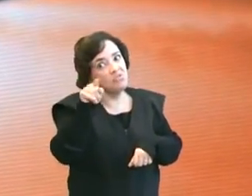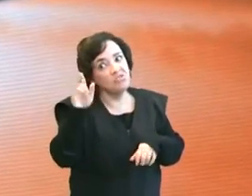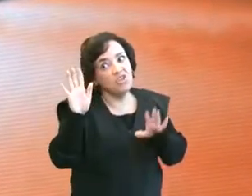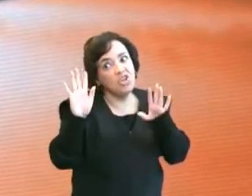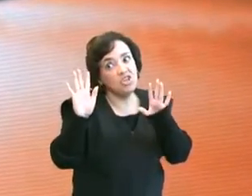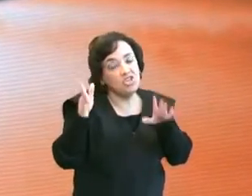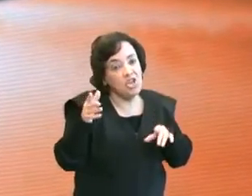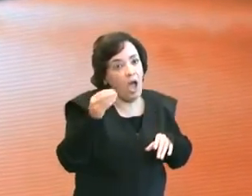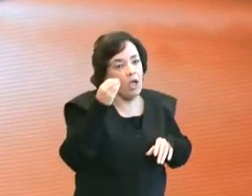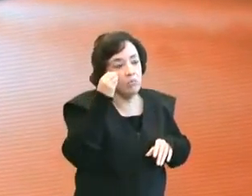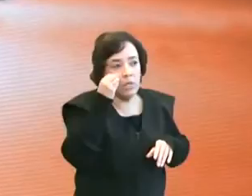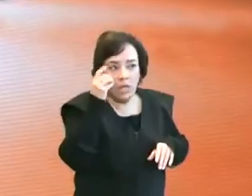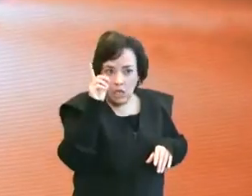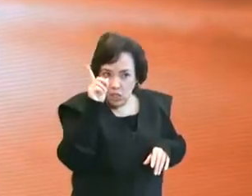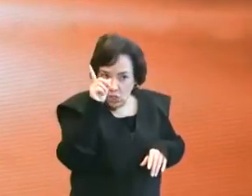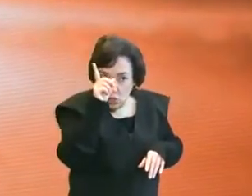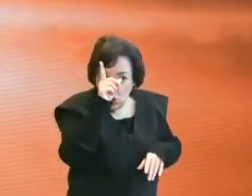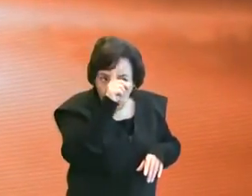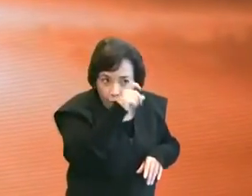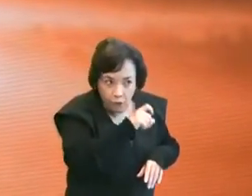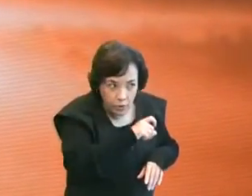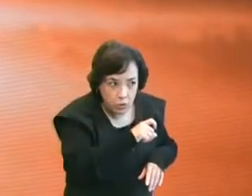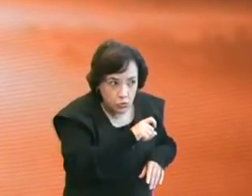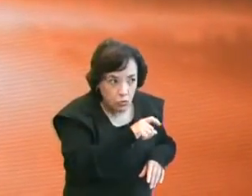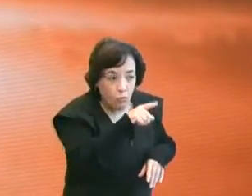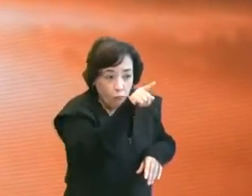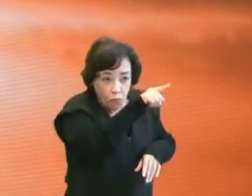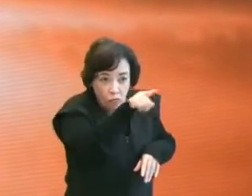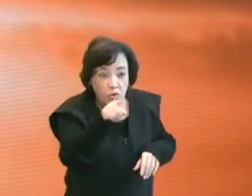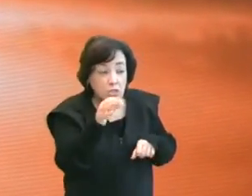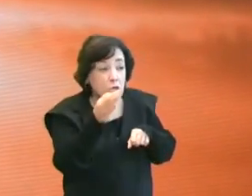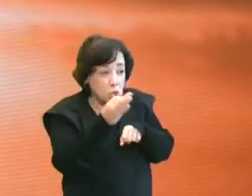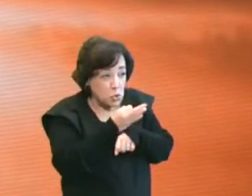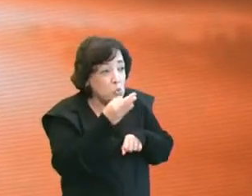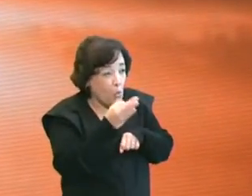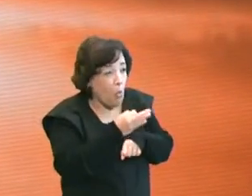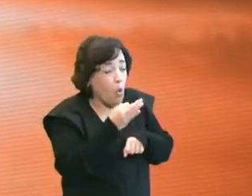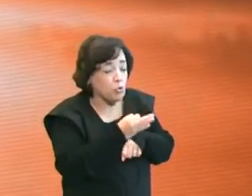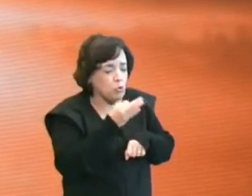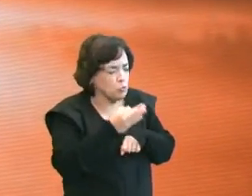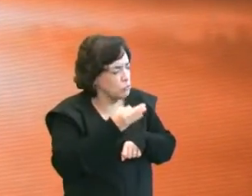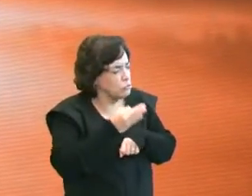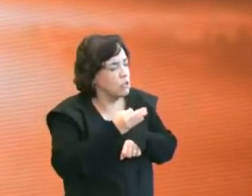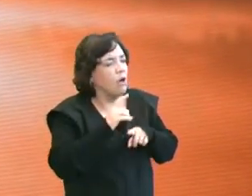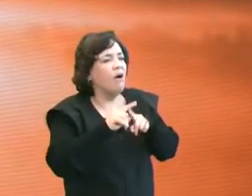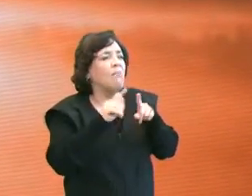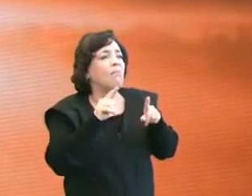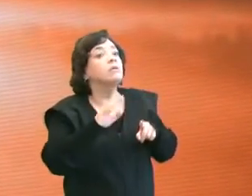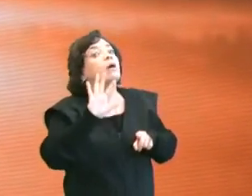descomunal, mas depois que as coisas se resolvem, você adoece no dia seguinte.